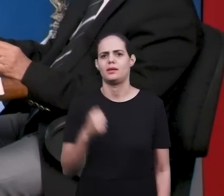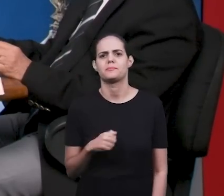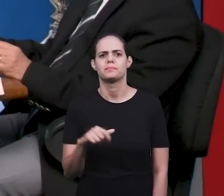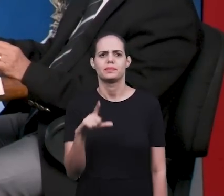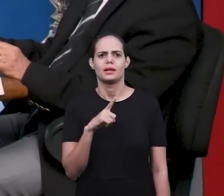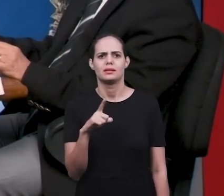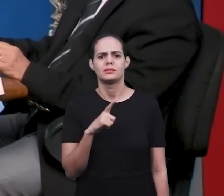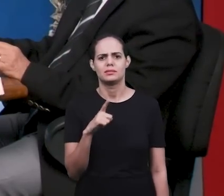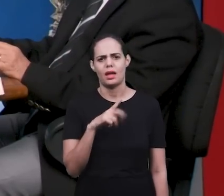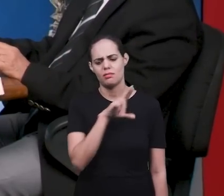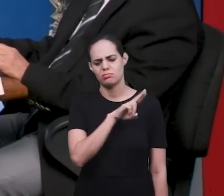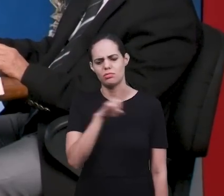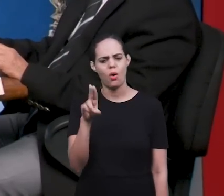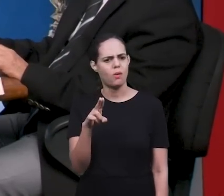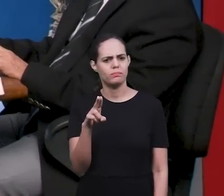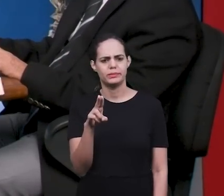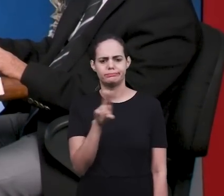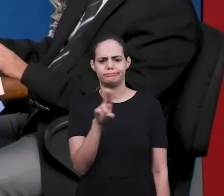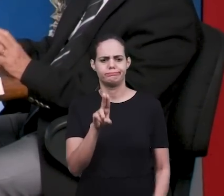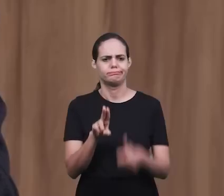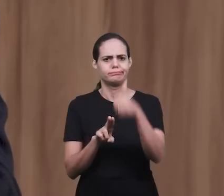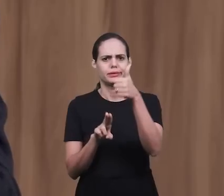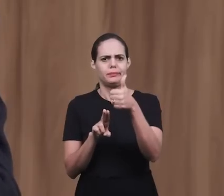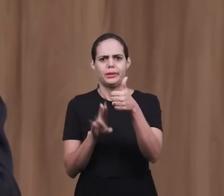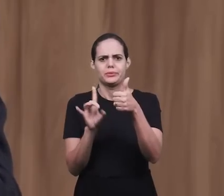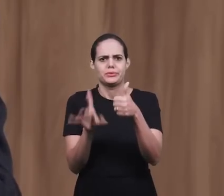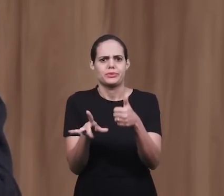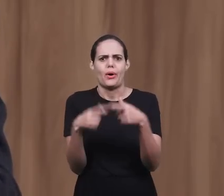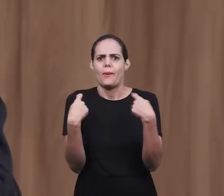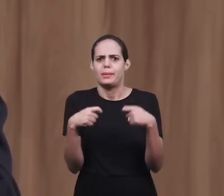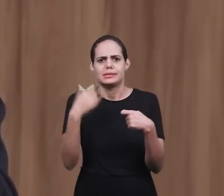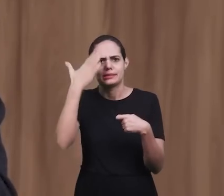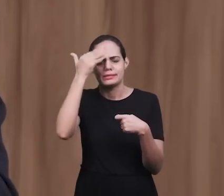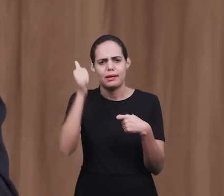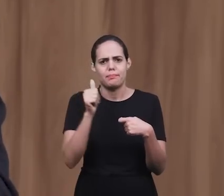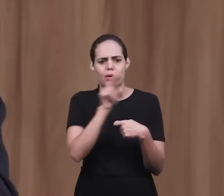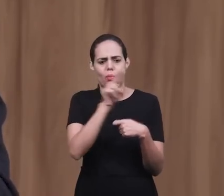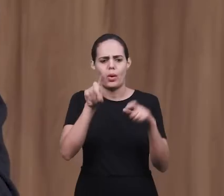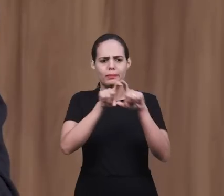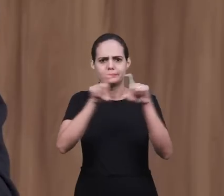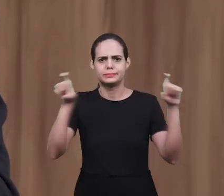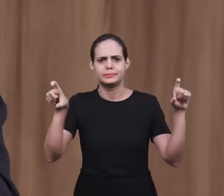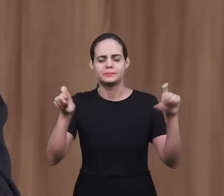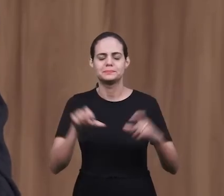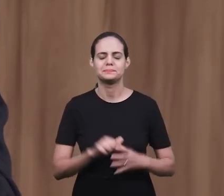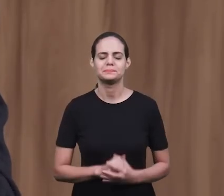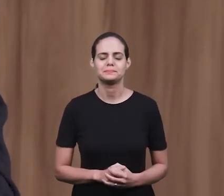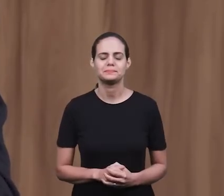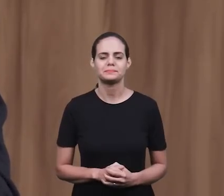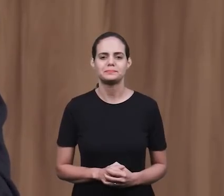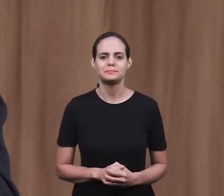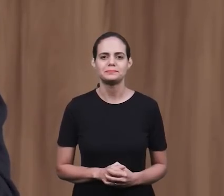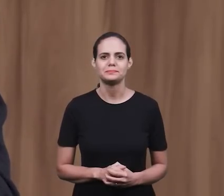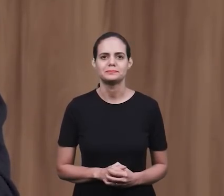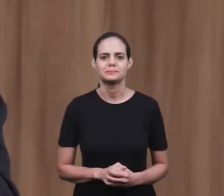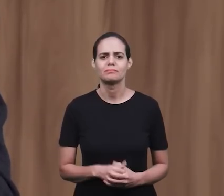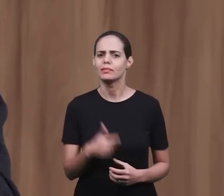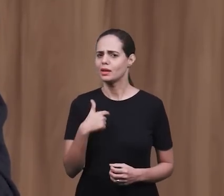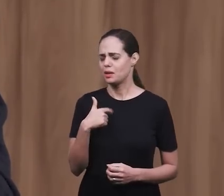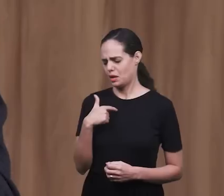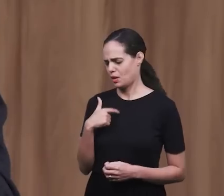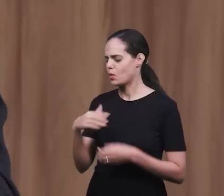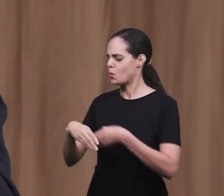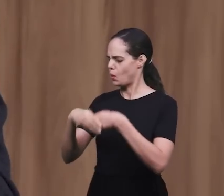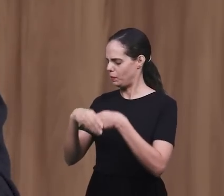gente depois não sabe quem é, né? Não sabe quem é. Mas o que voltando então ao assunto, eu então cumprimentei com todo jeito,